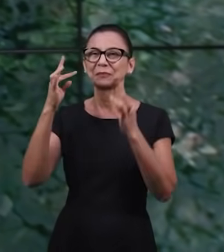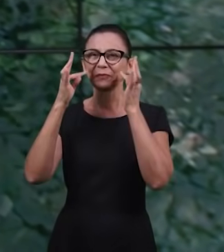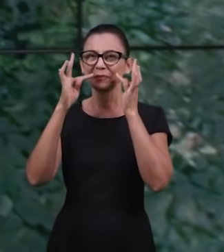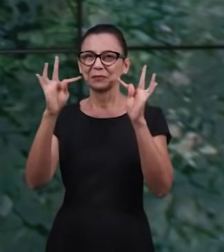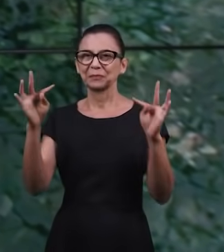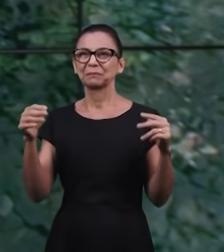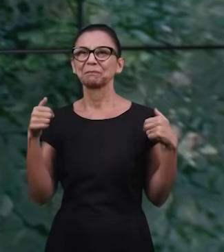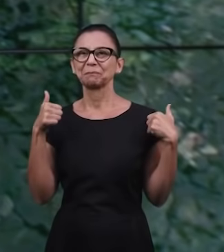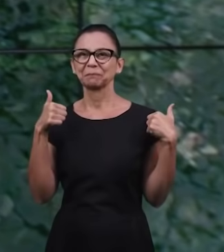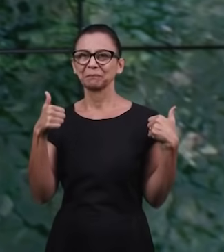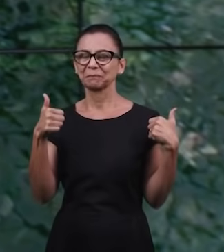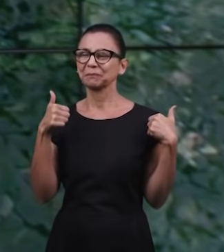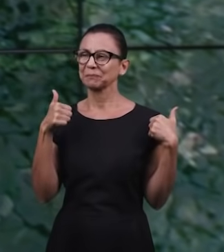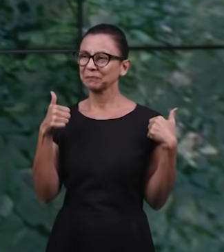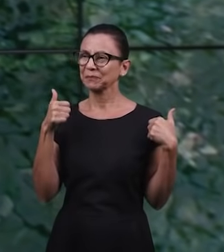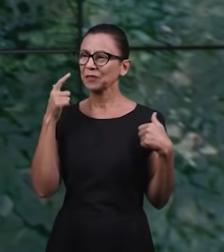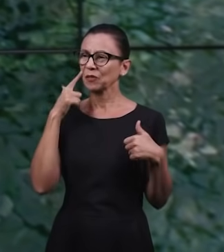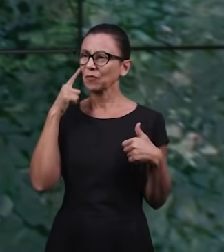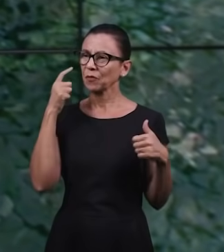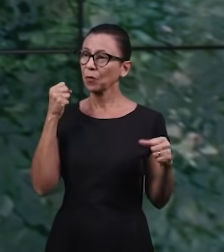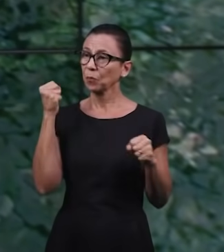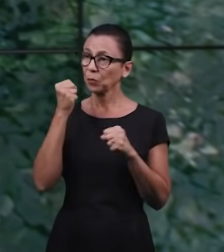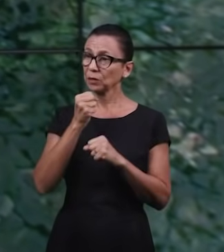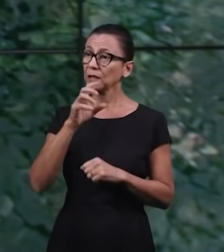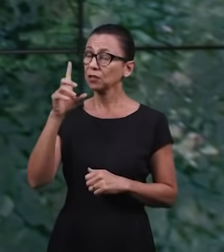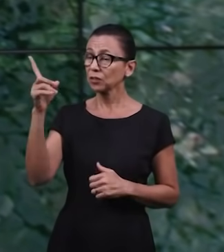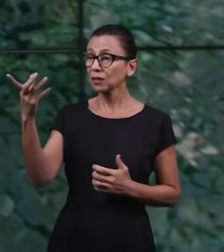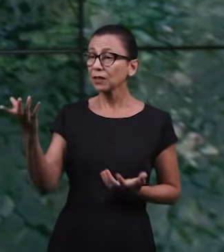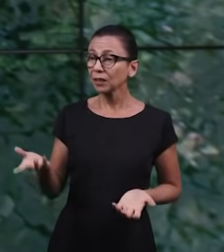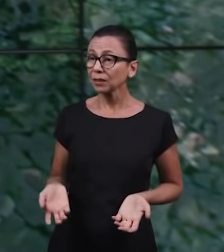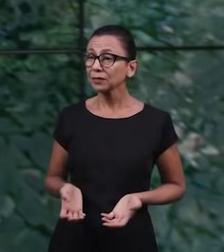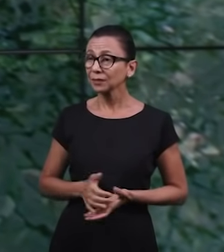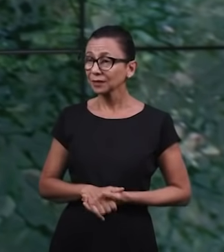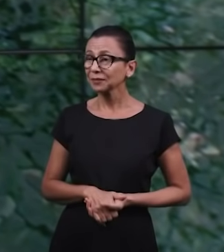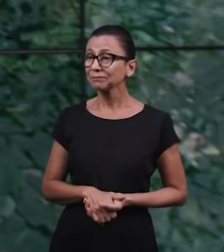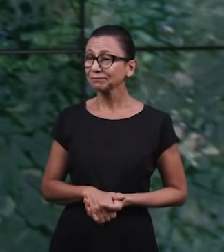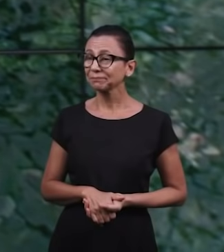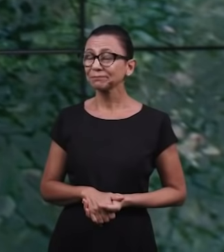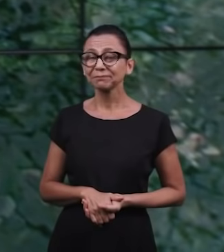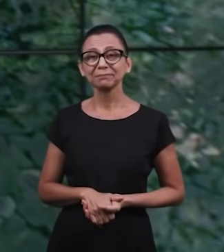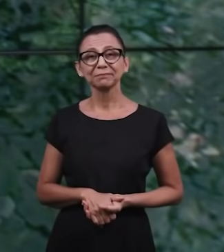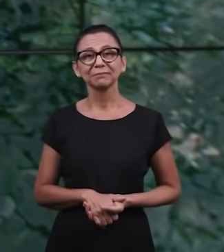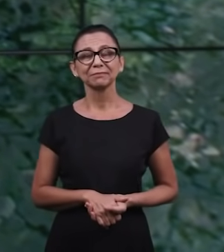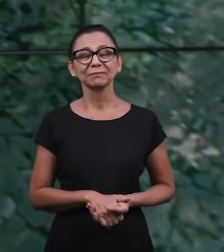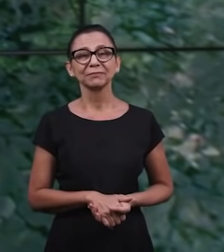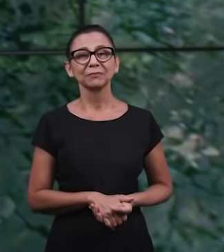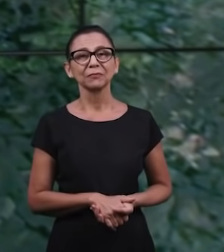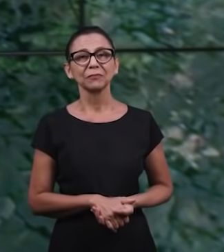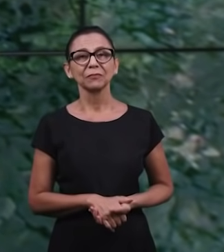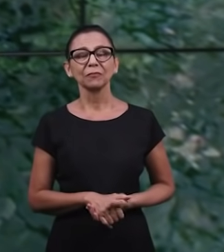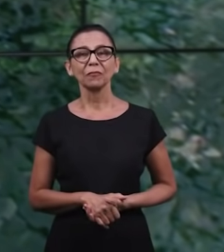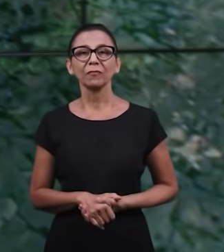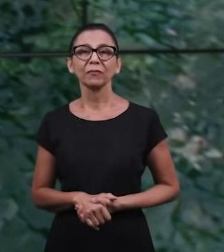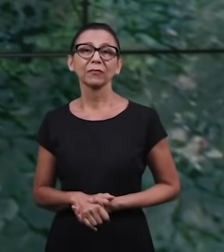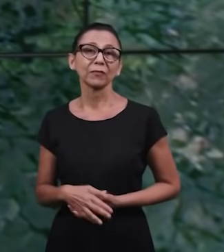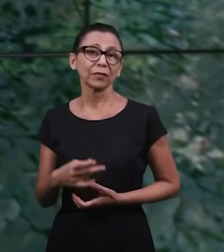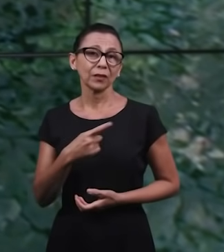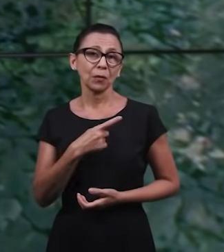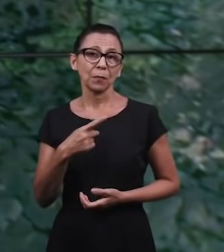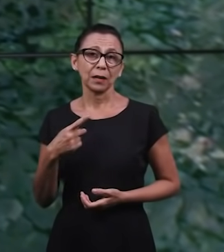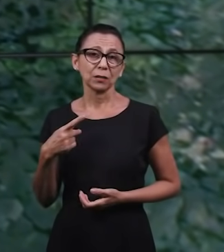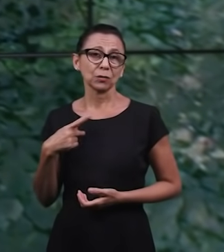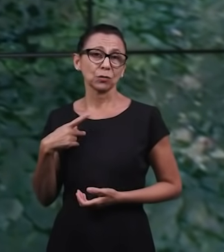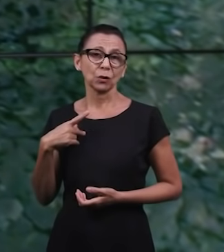por esse testemunho. O que é que Deus pode fazer com uma pessoa numa circunstância como essa? E o pastor, naturalmente,